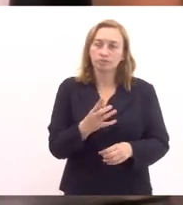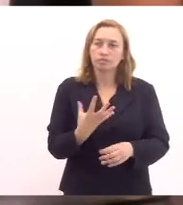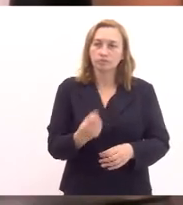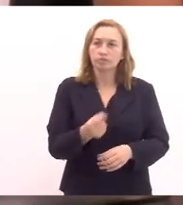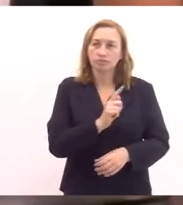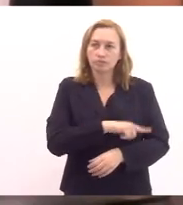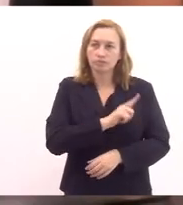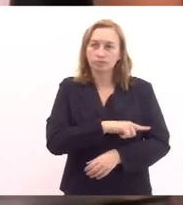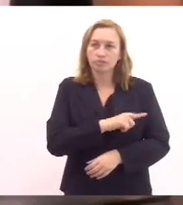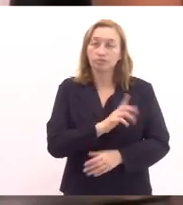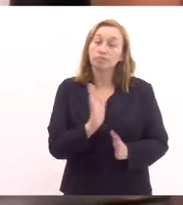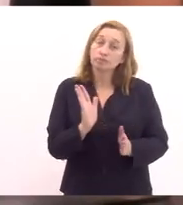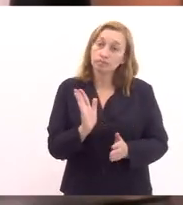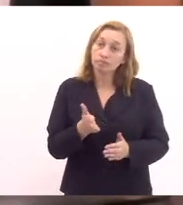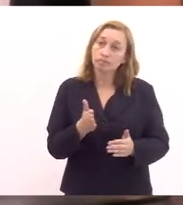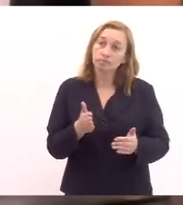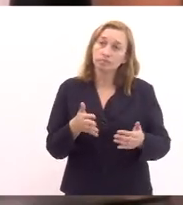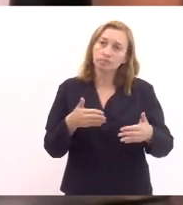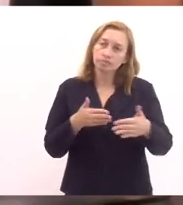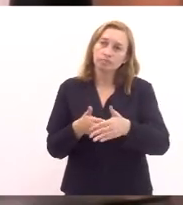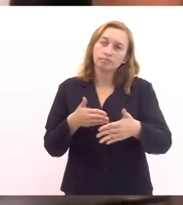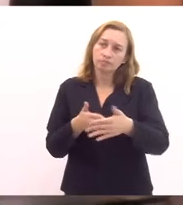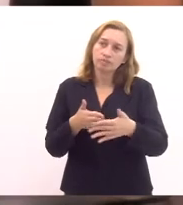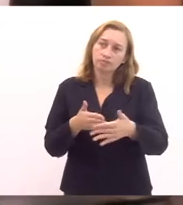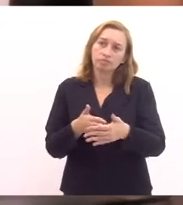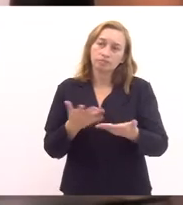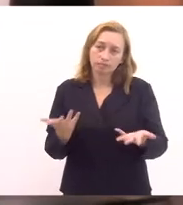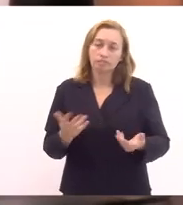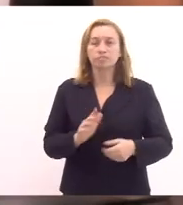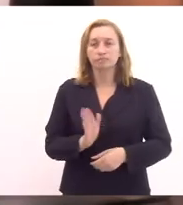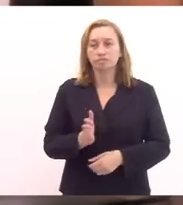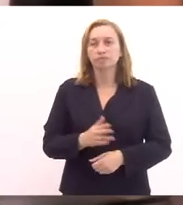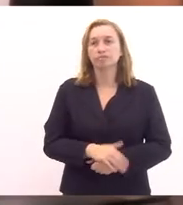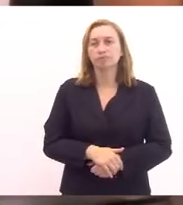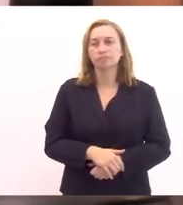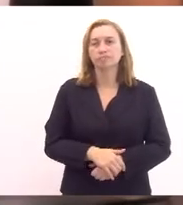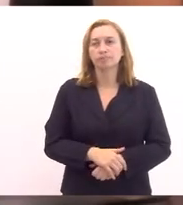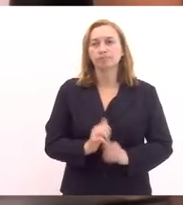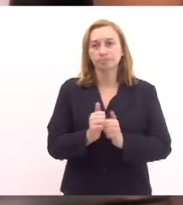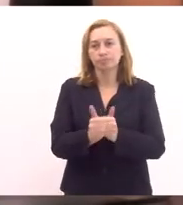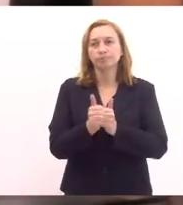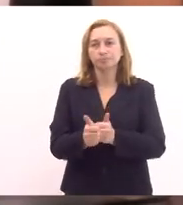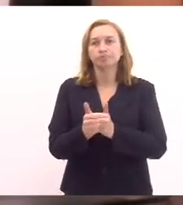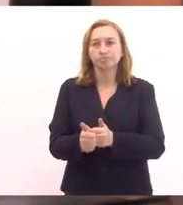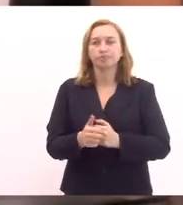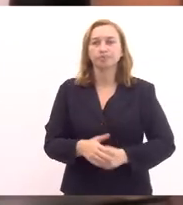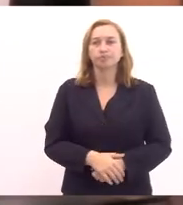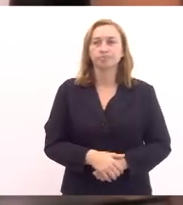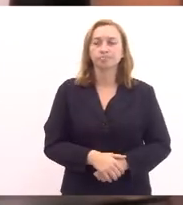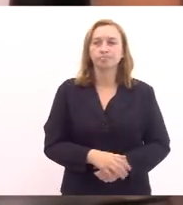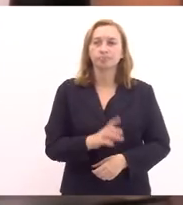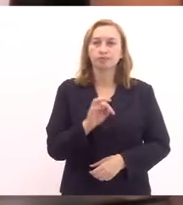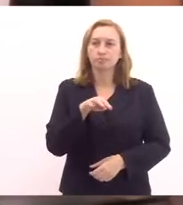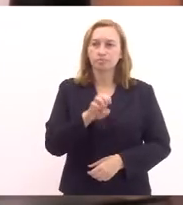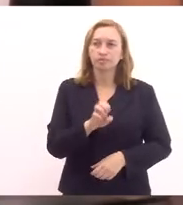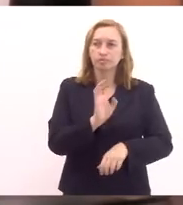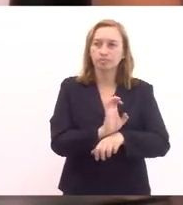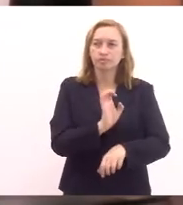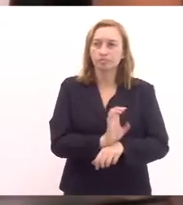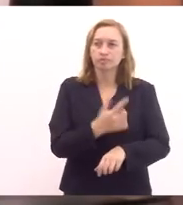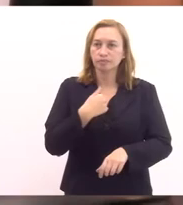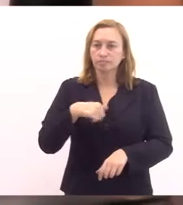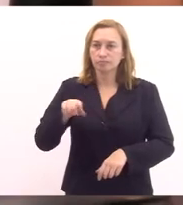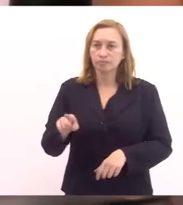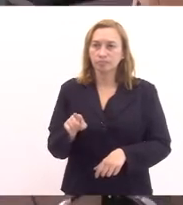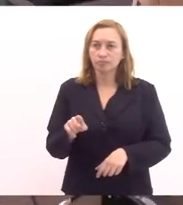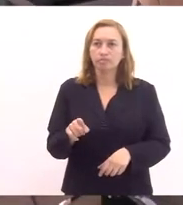essa isso aí é uma é algo bem mapeado acompanha comitê estadual e o